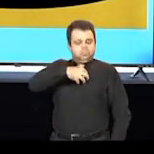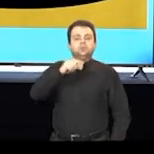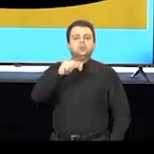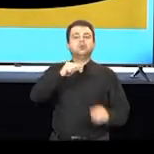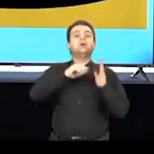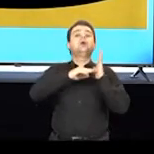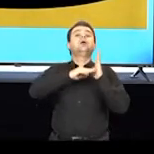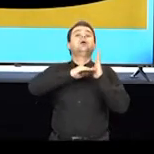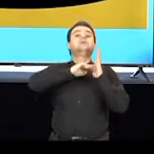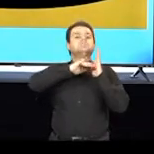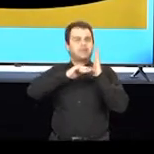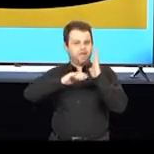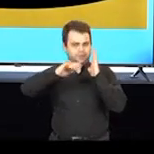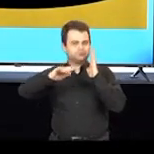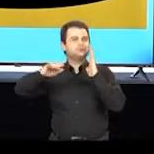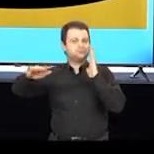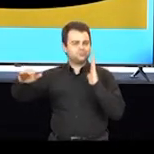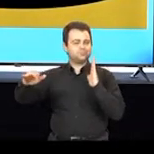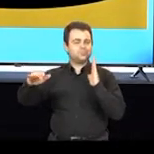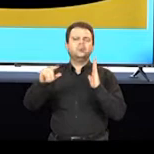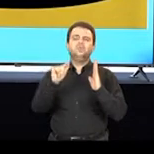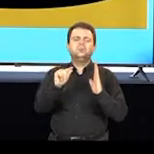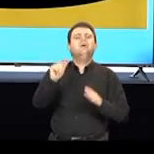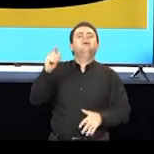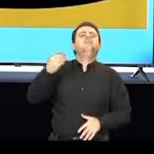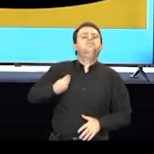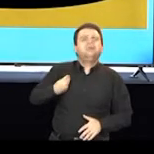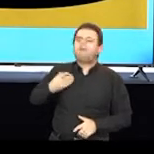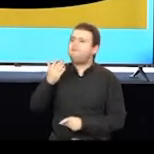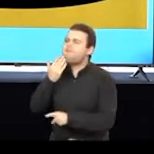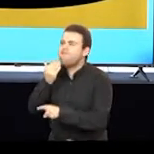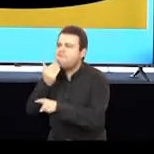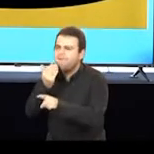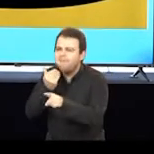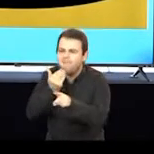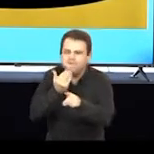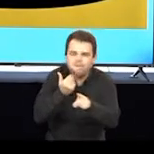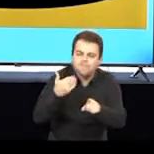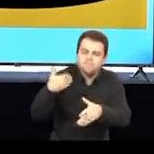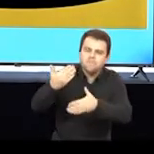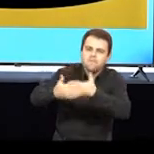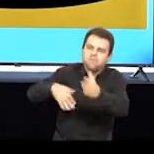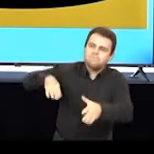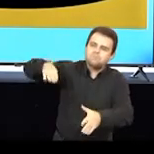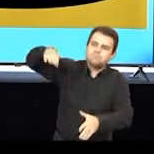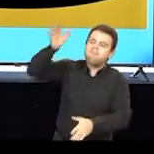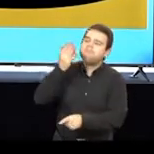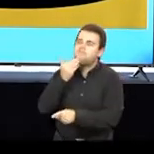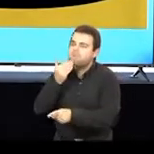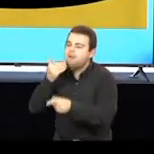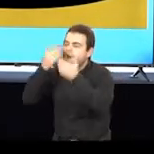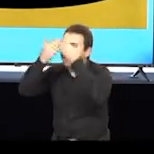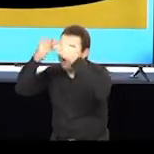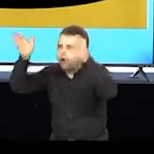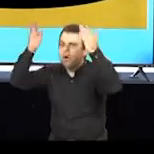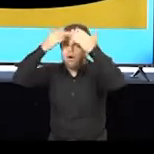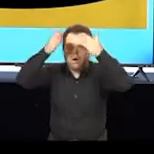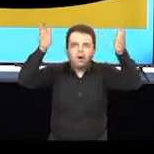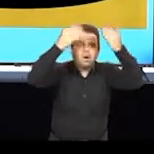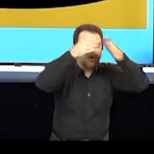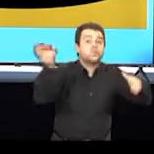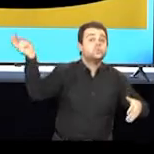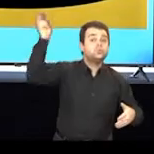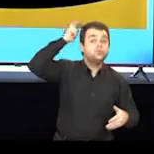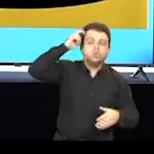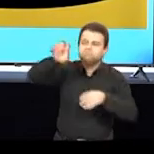vai desenvolvendo esse senso estético ao longo da vida, à medida em que você vai ampliando o seu repertório